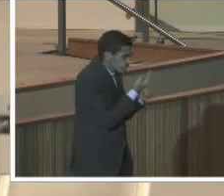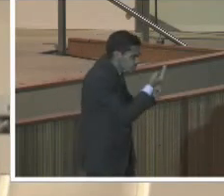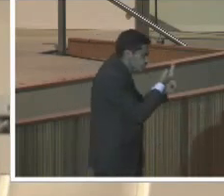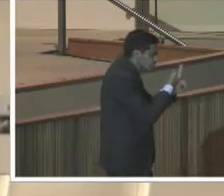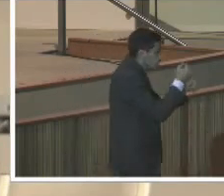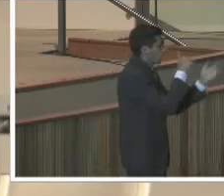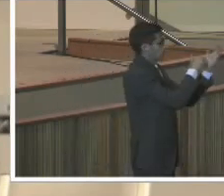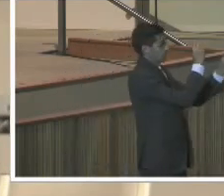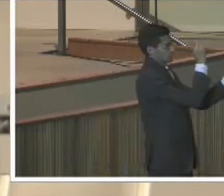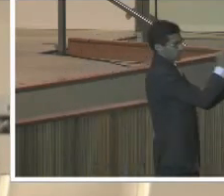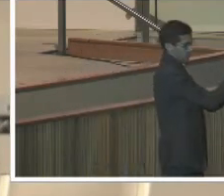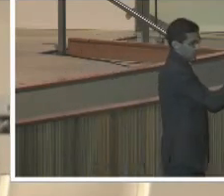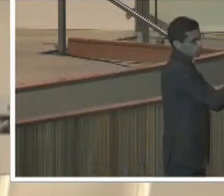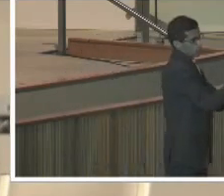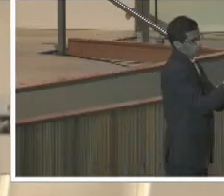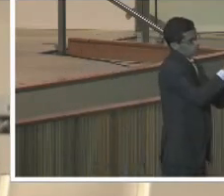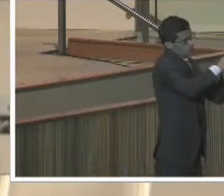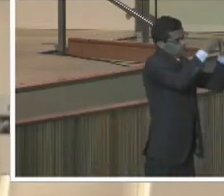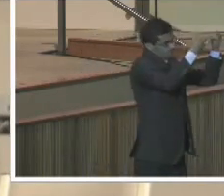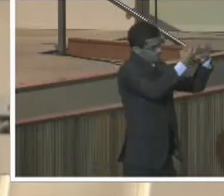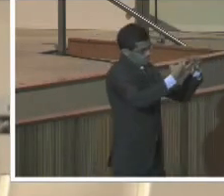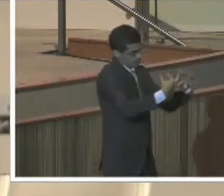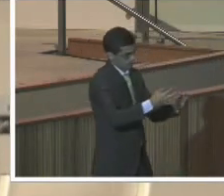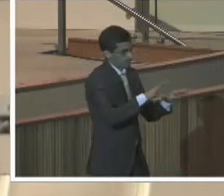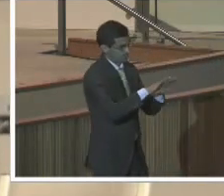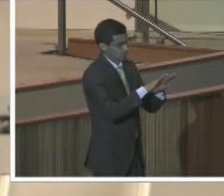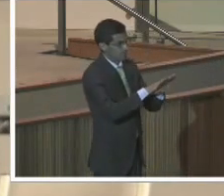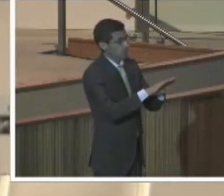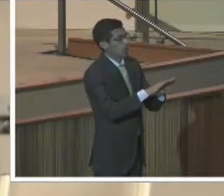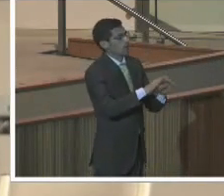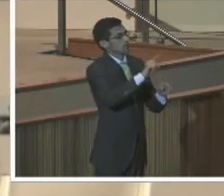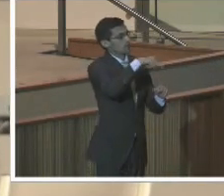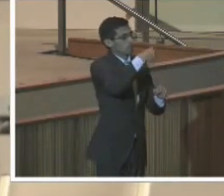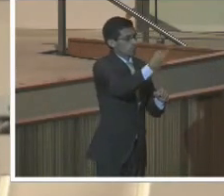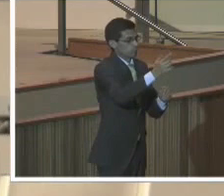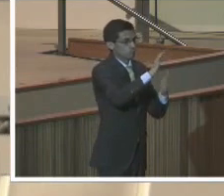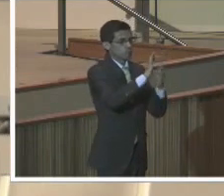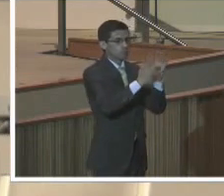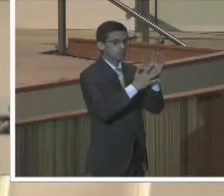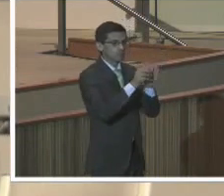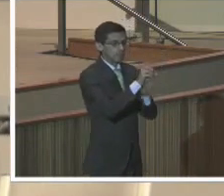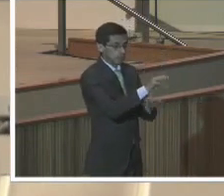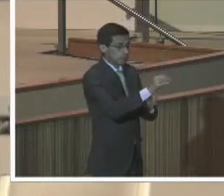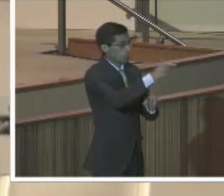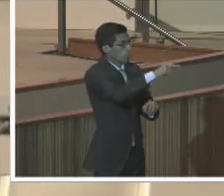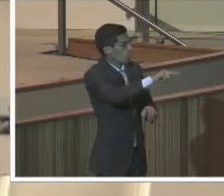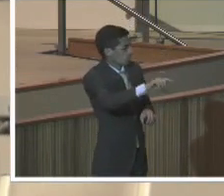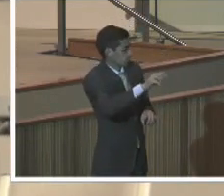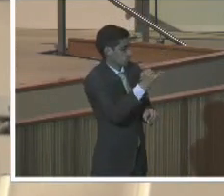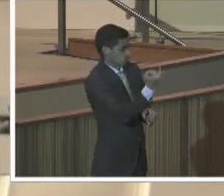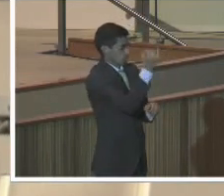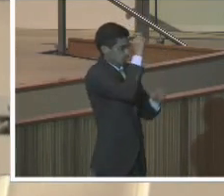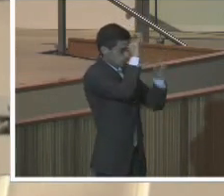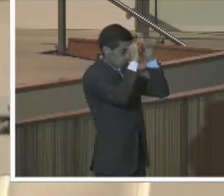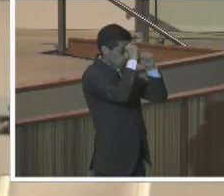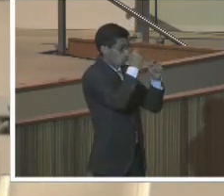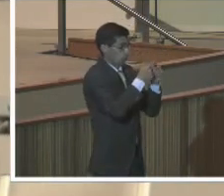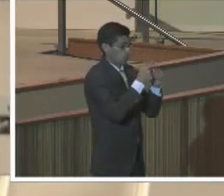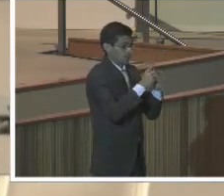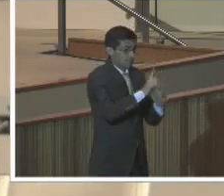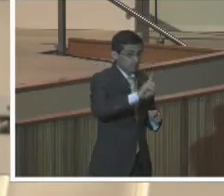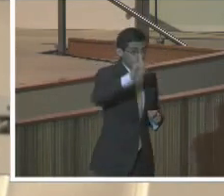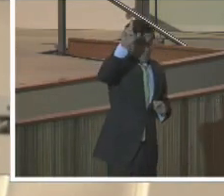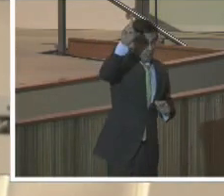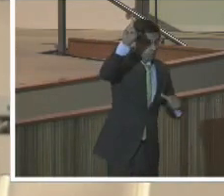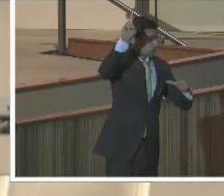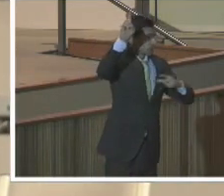manhã. Depois vimos Jesus ensinando uma segunda lição, que para Deus existem 2